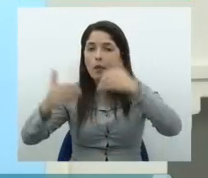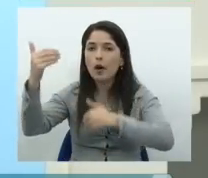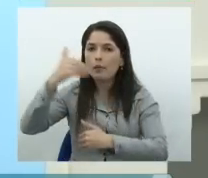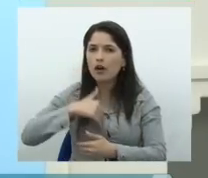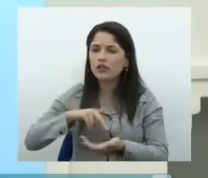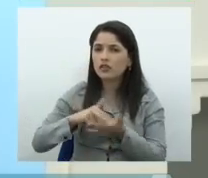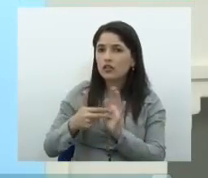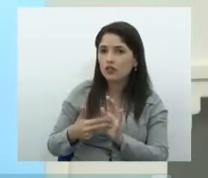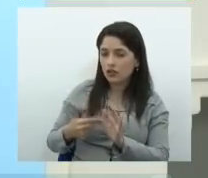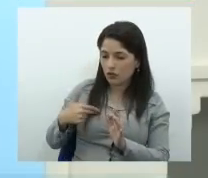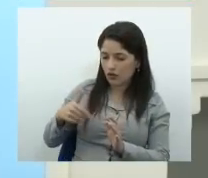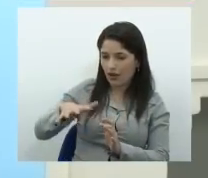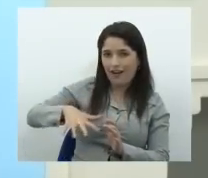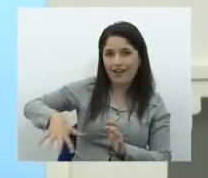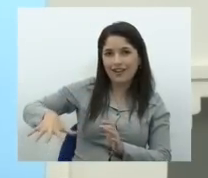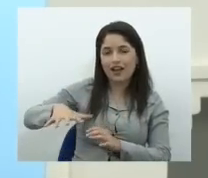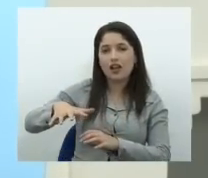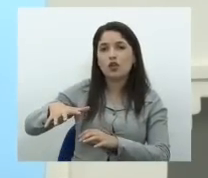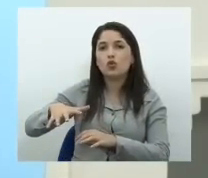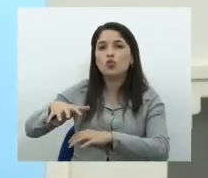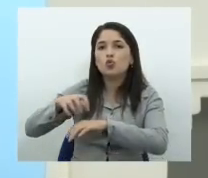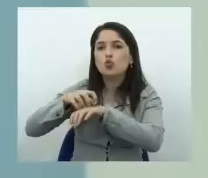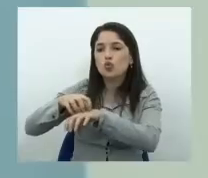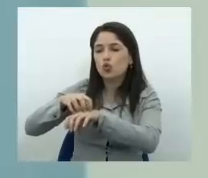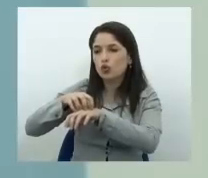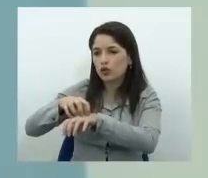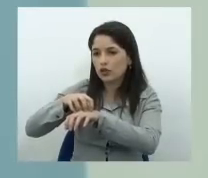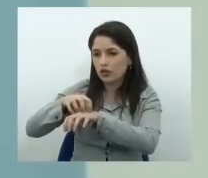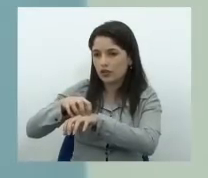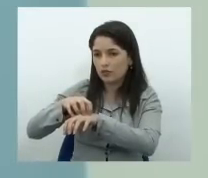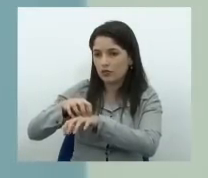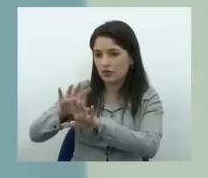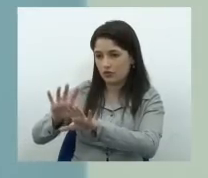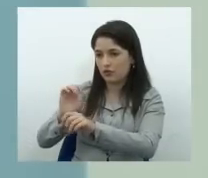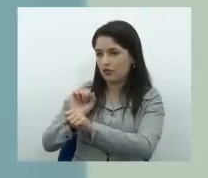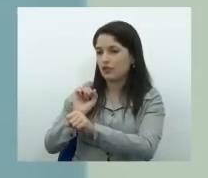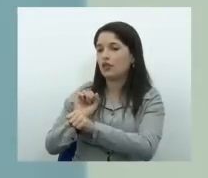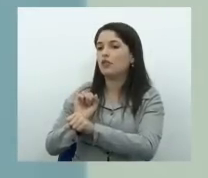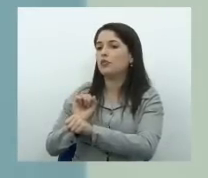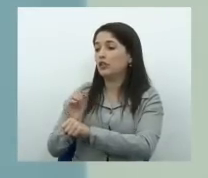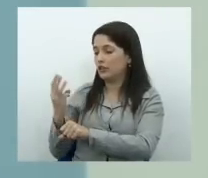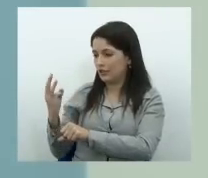pasta? Sim, candidato, principalmente. Um minuto, candidato, só para a gente poder acertar o cronômetro.